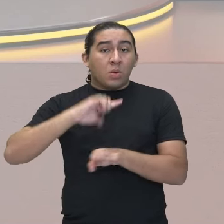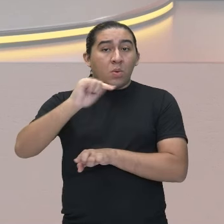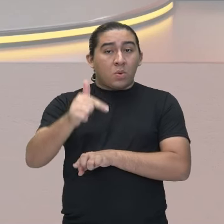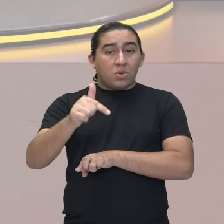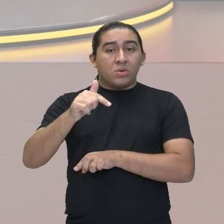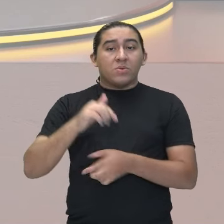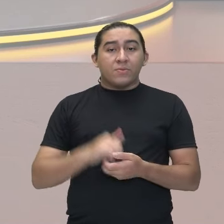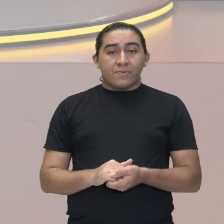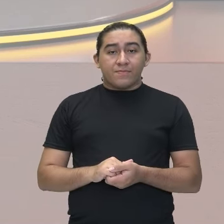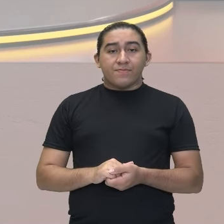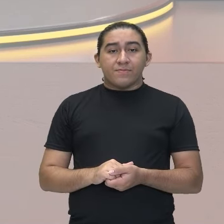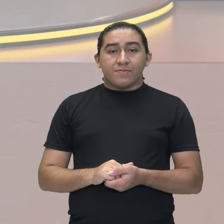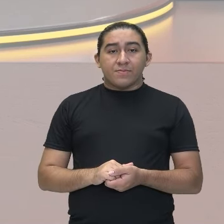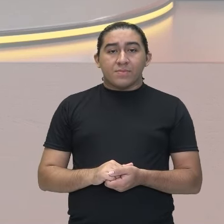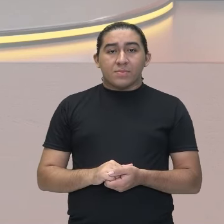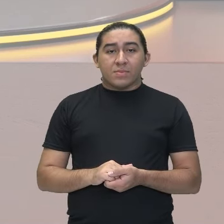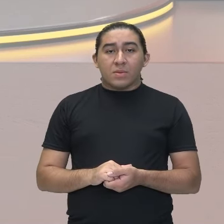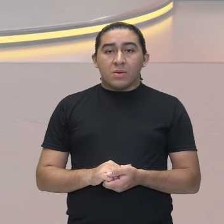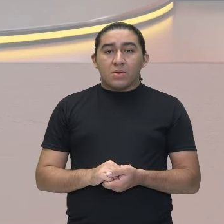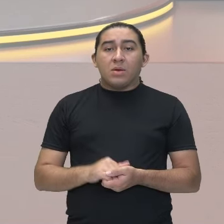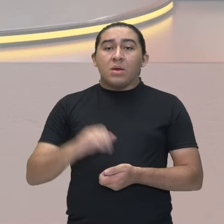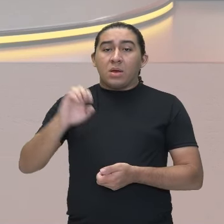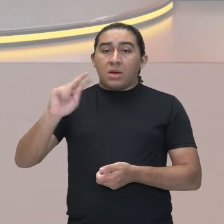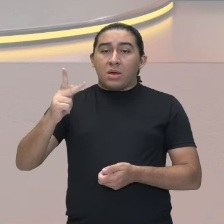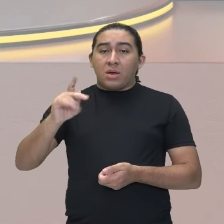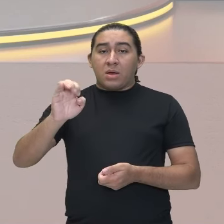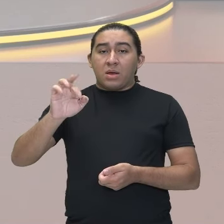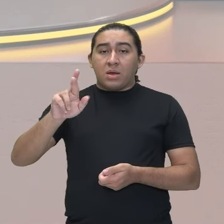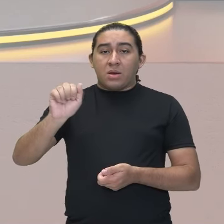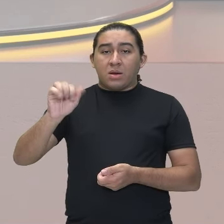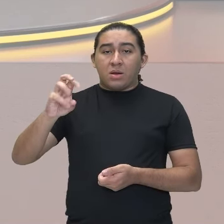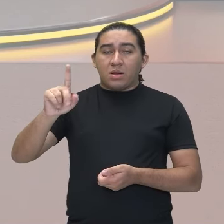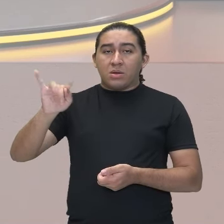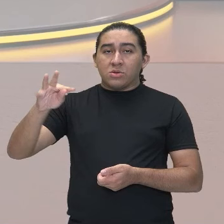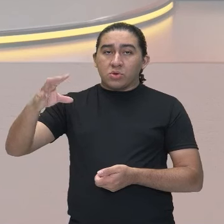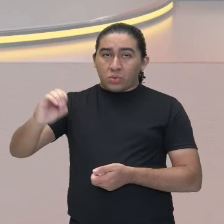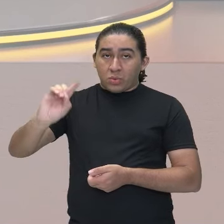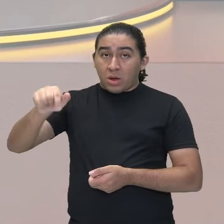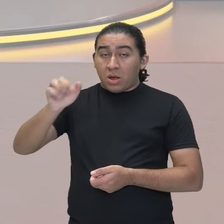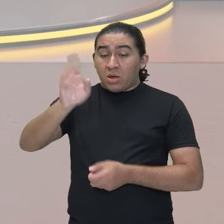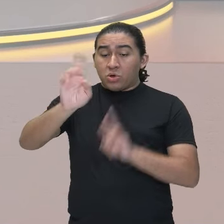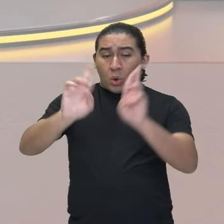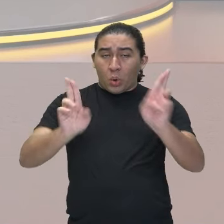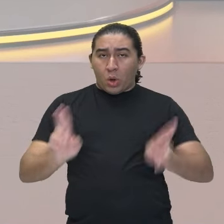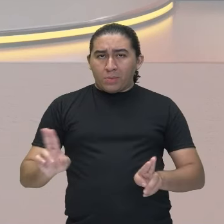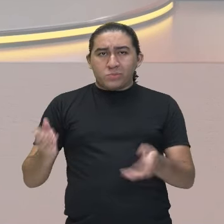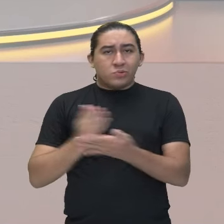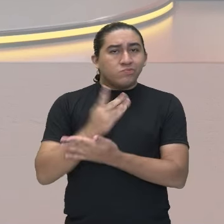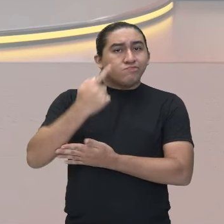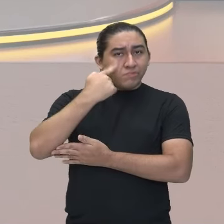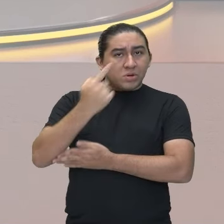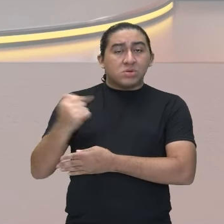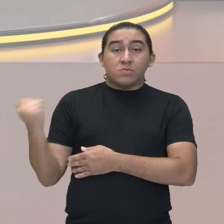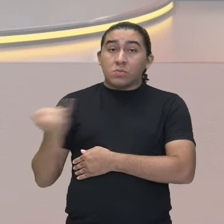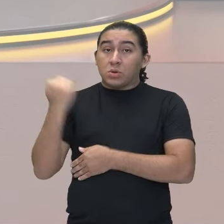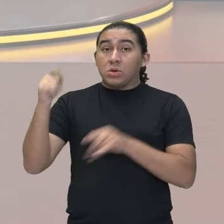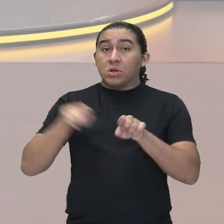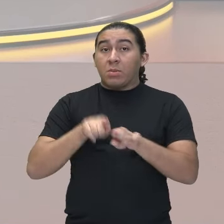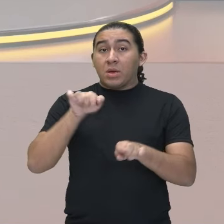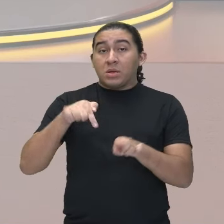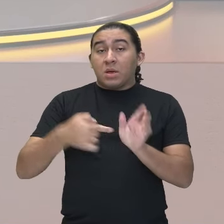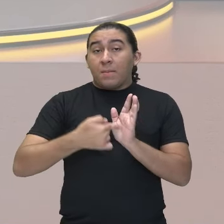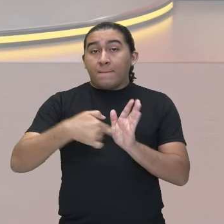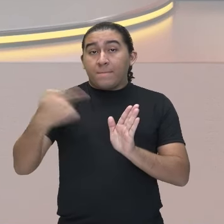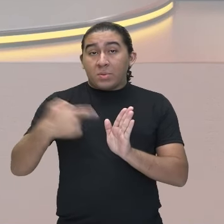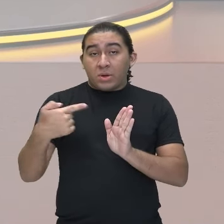Samos e tem Éfeso ali com Heráclito. Então, são alguns nomes interessantes e importantes para esse primeiro